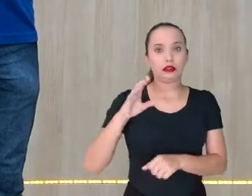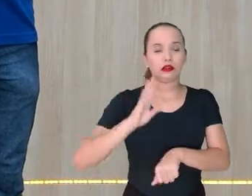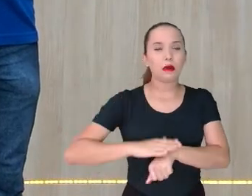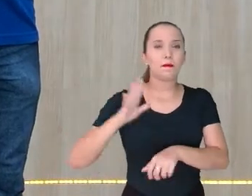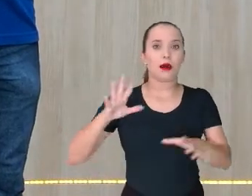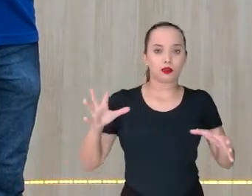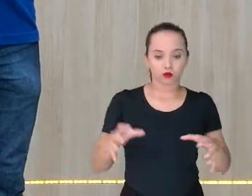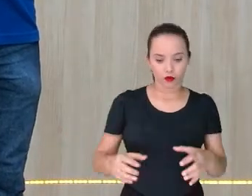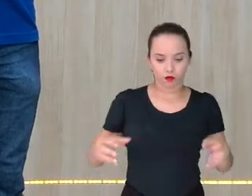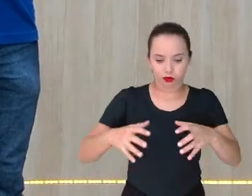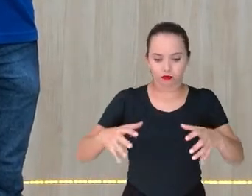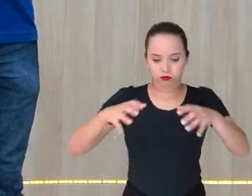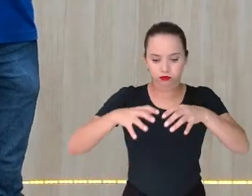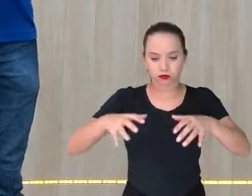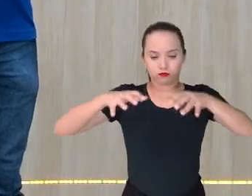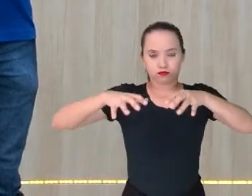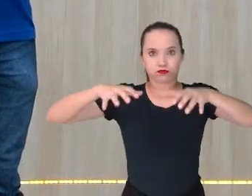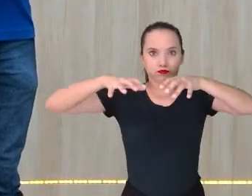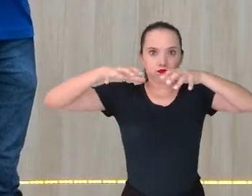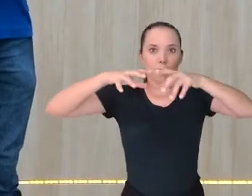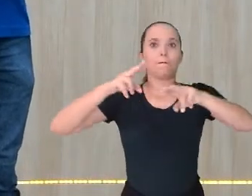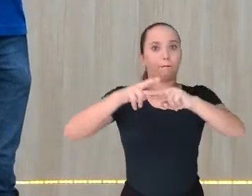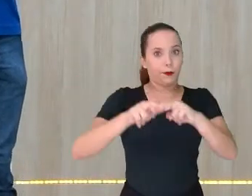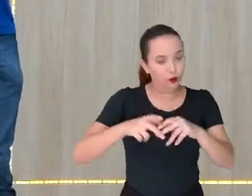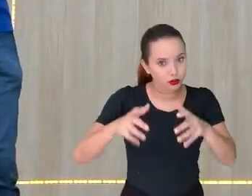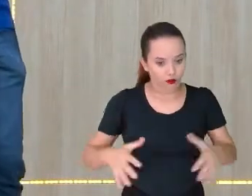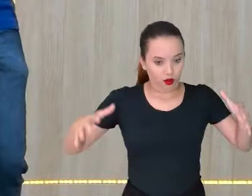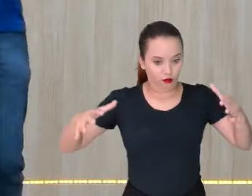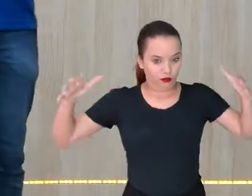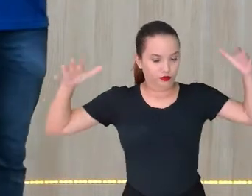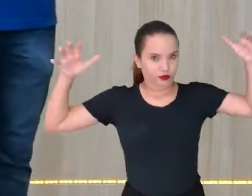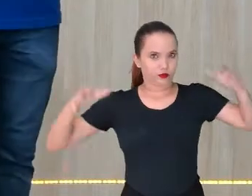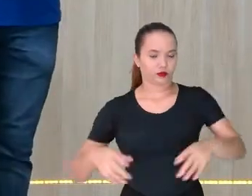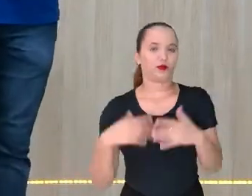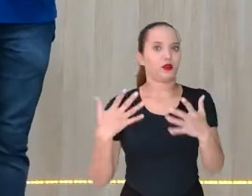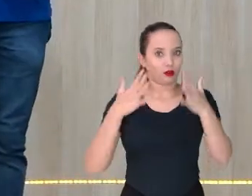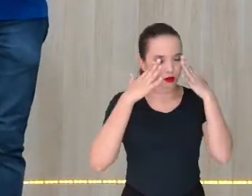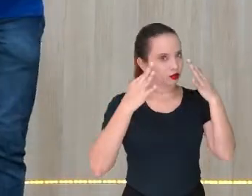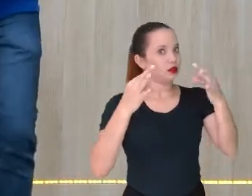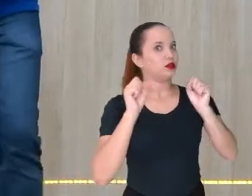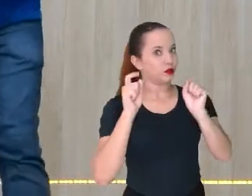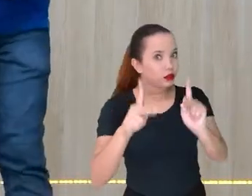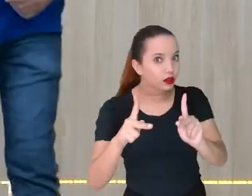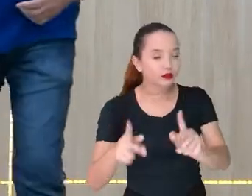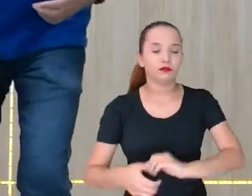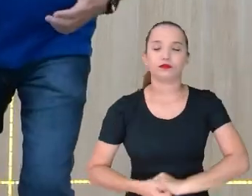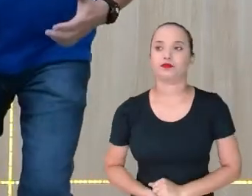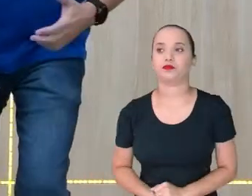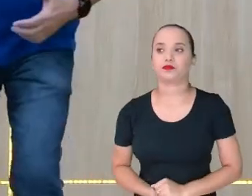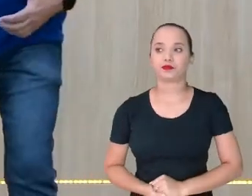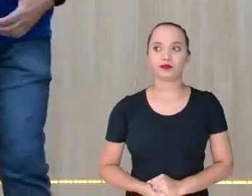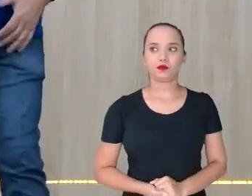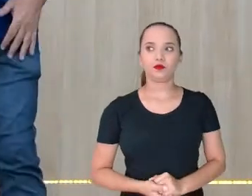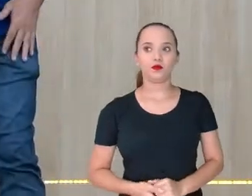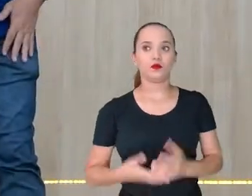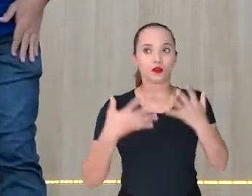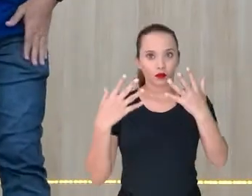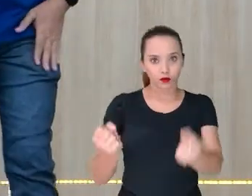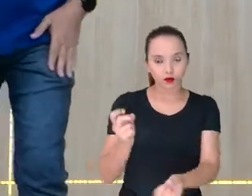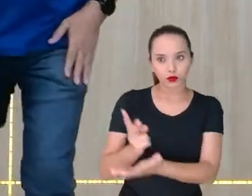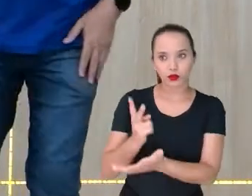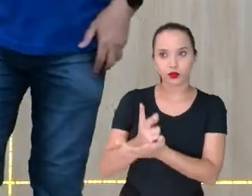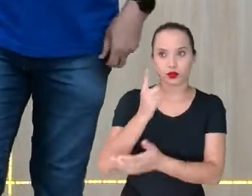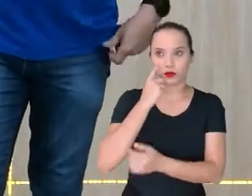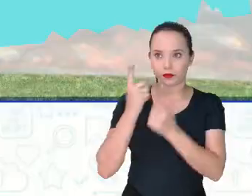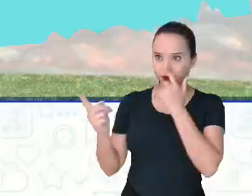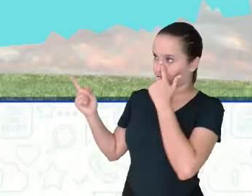Aumentando. aumentando. Então, preste atenção, né? Isso. Certo? Para a gente não falar coisas que não deve, falar besteira. Vamos para frente, olha